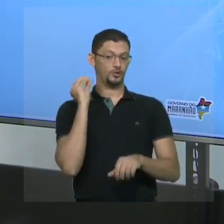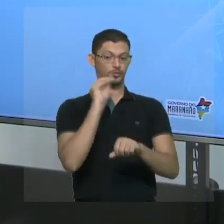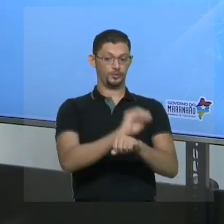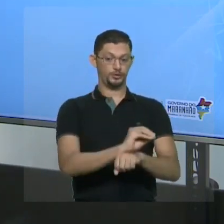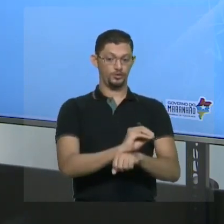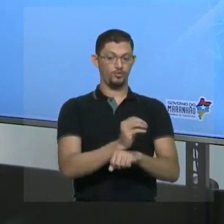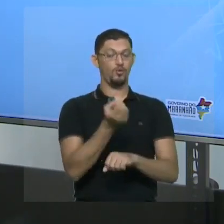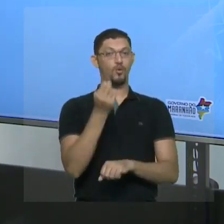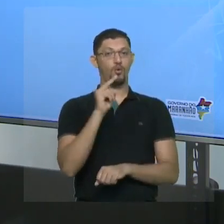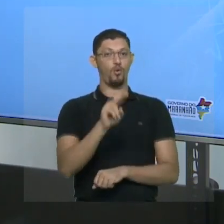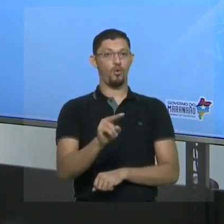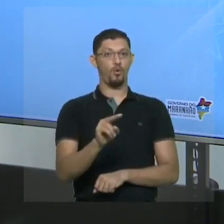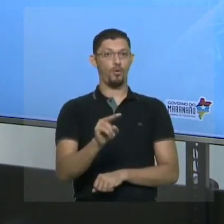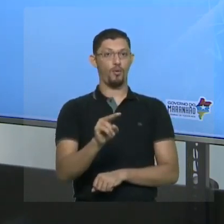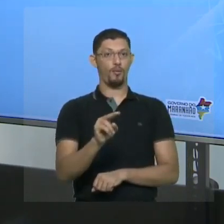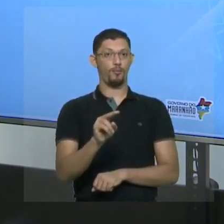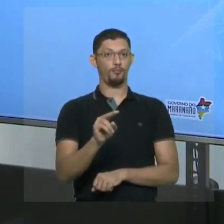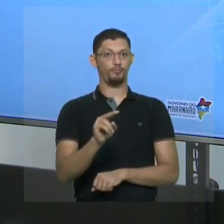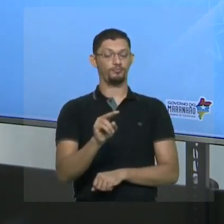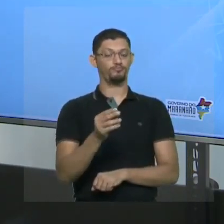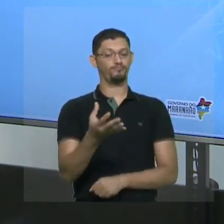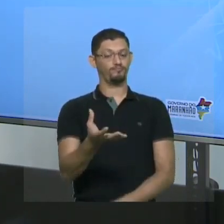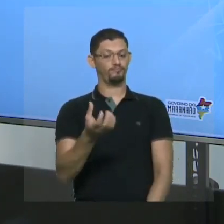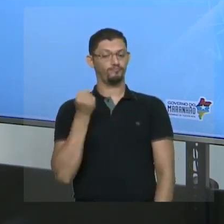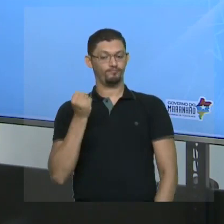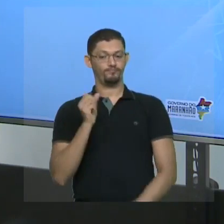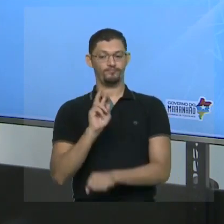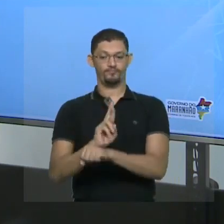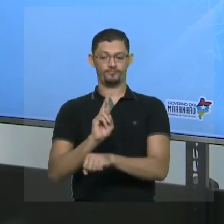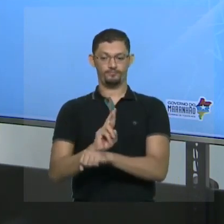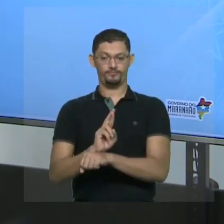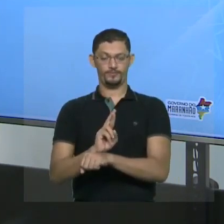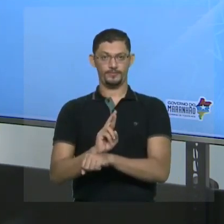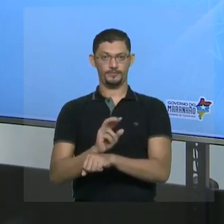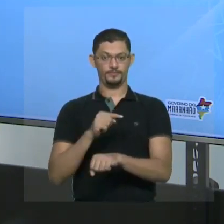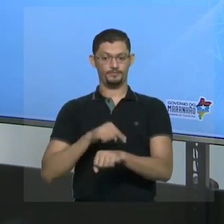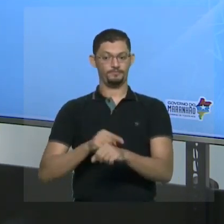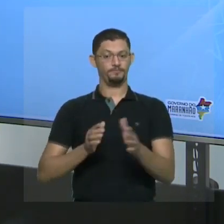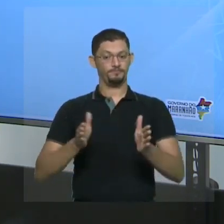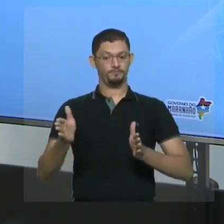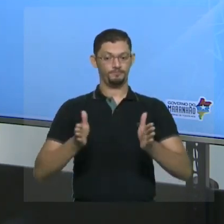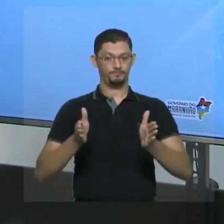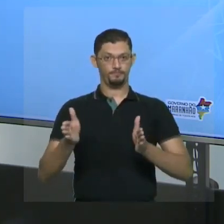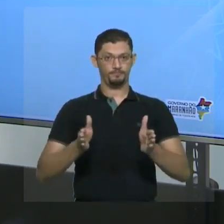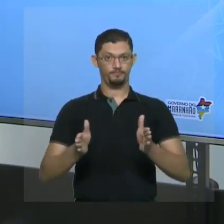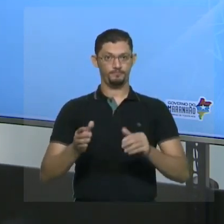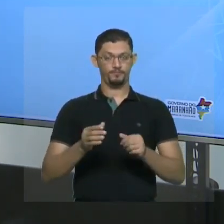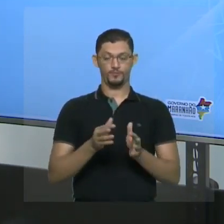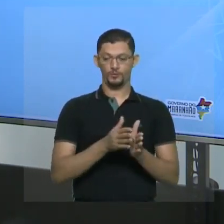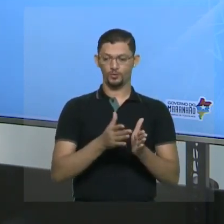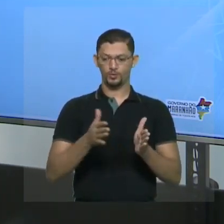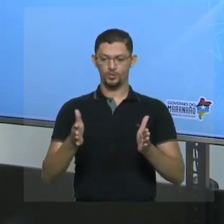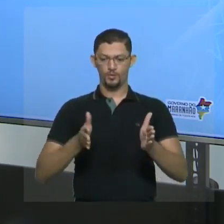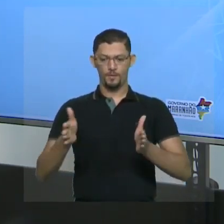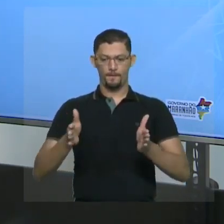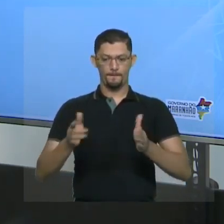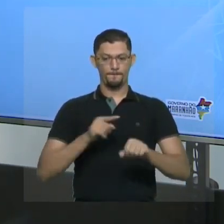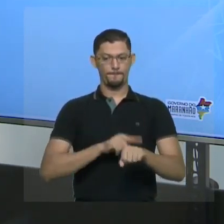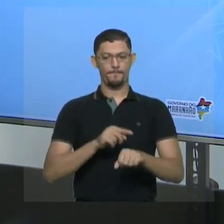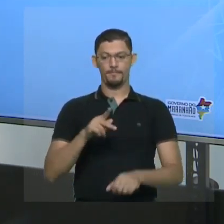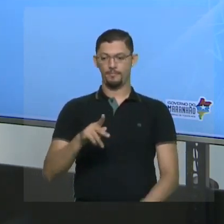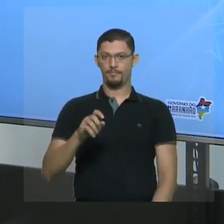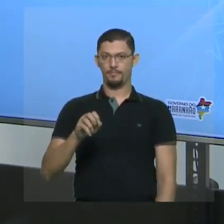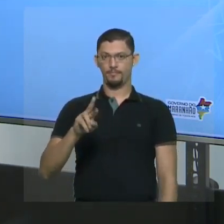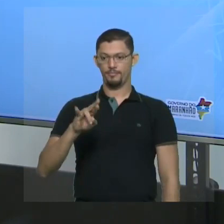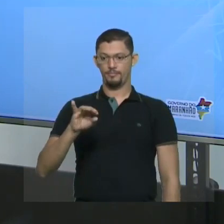depositar, ou que você vai pegar emprestado. Durante esse tempo eu chamo de período, que